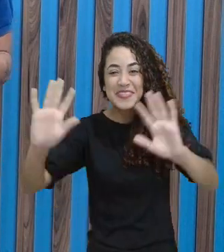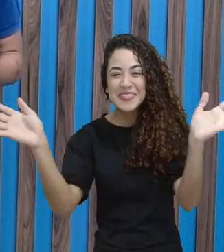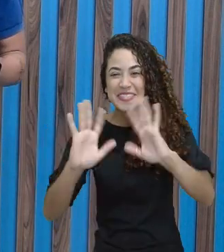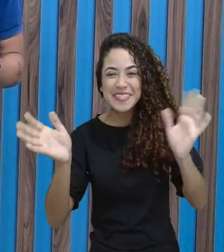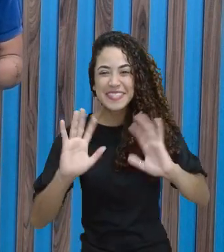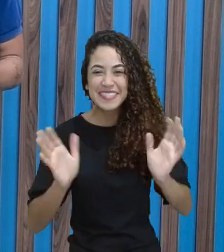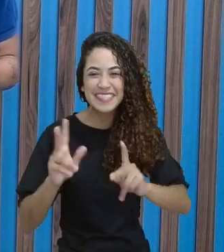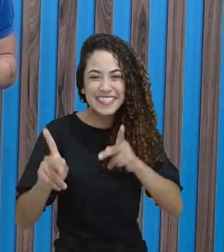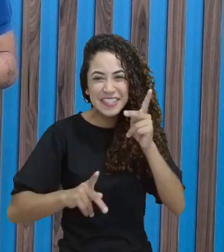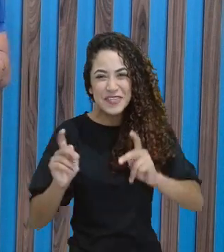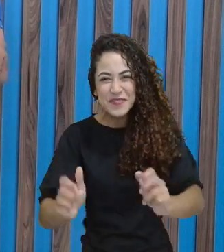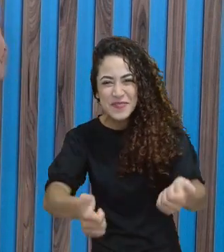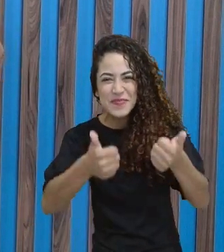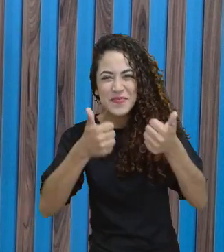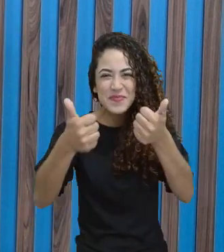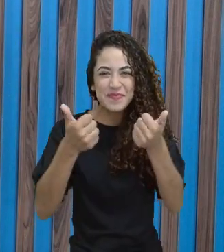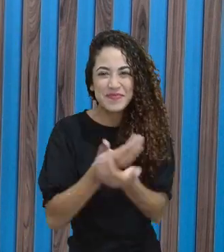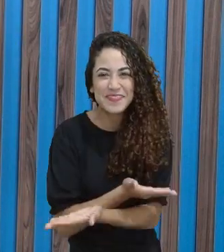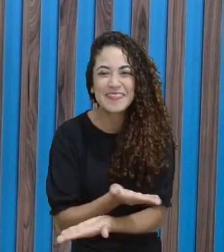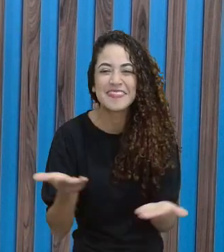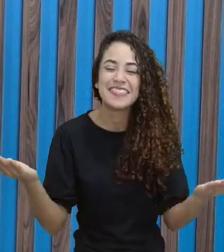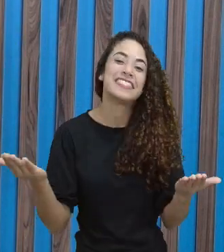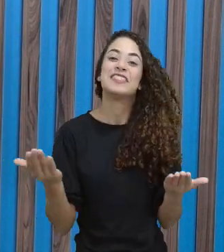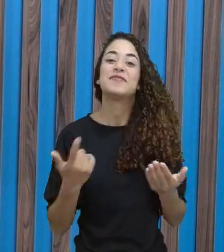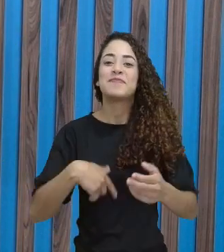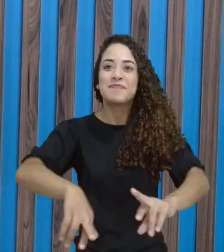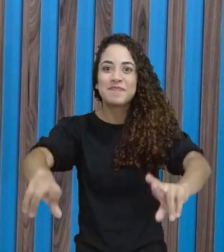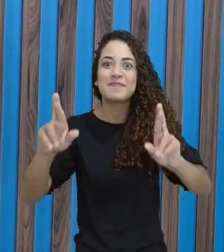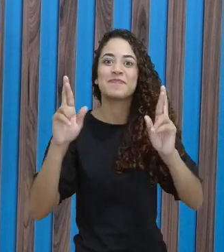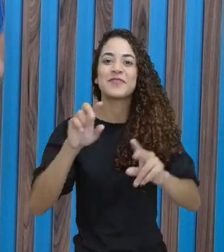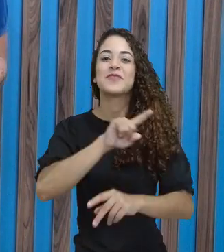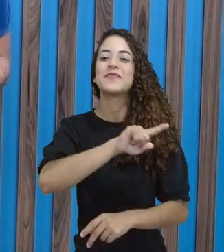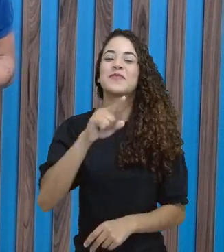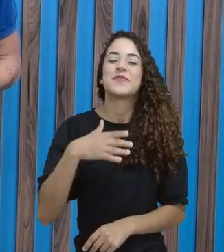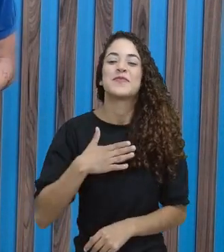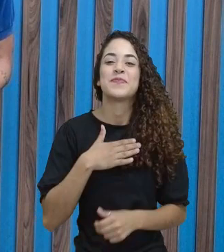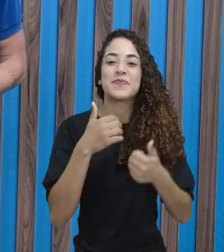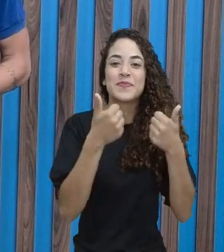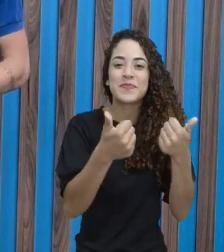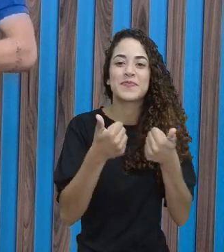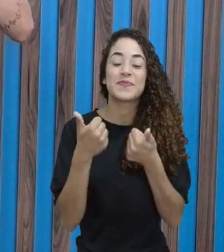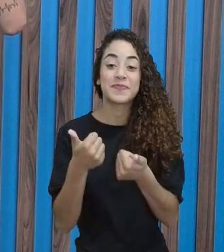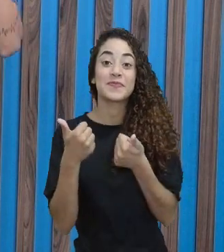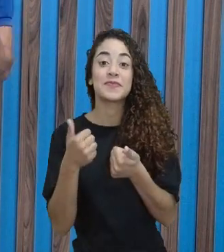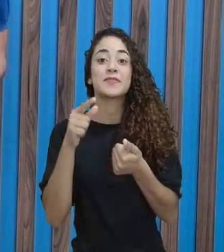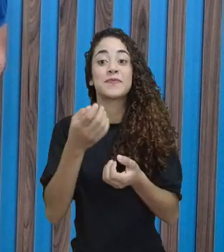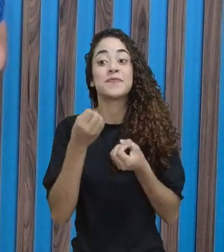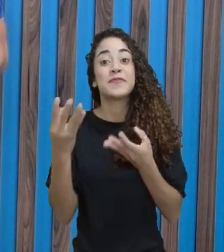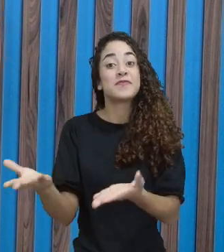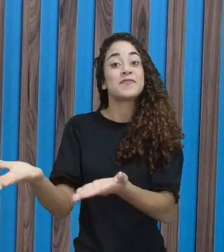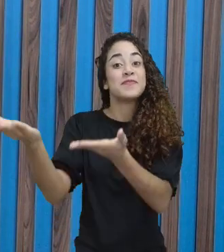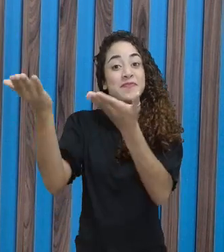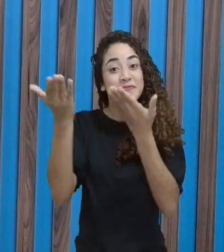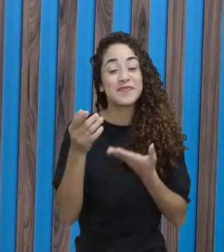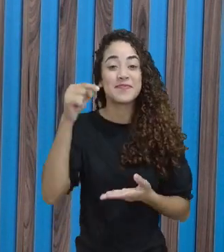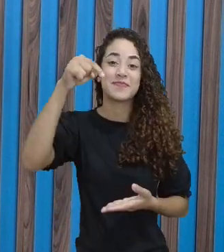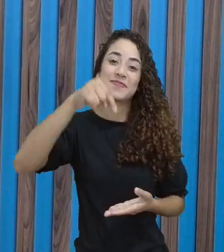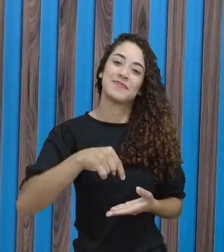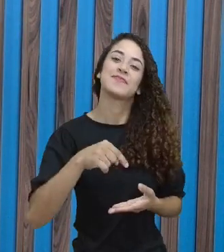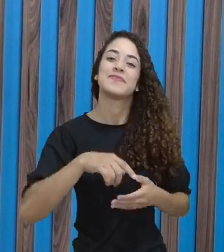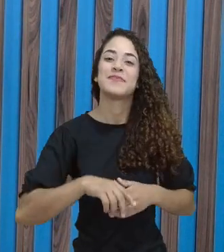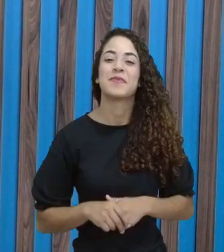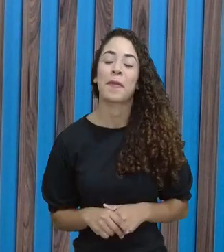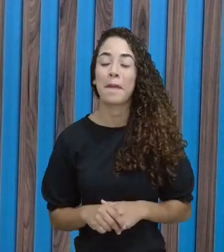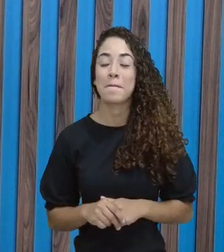E aí, meu povo, tudo bem com vocês? Espero que todos e todas estejam bem, né? Sejam todos e todas bem-vindos